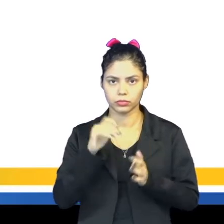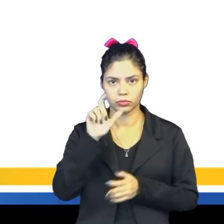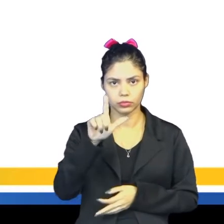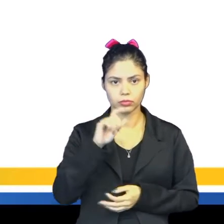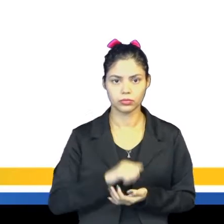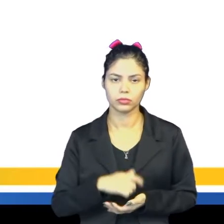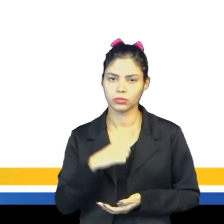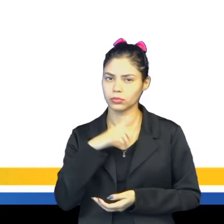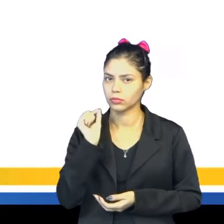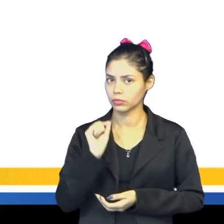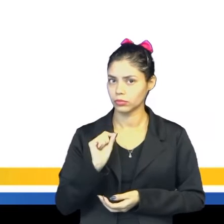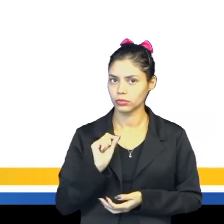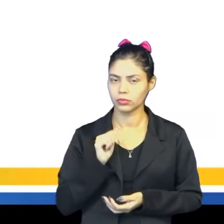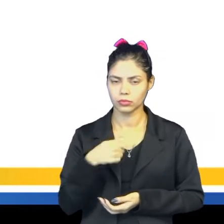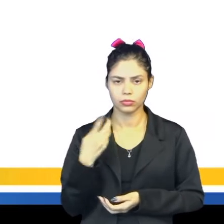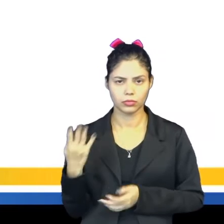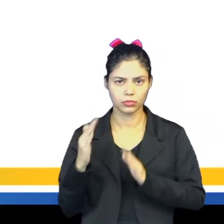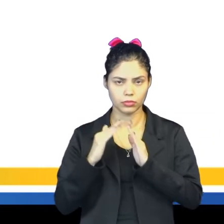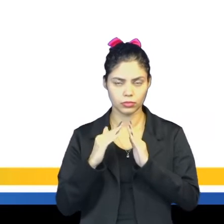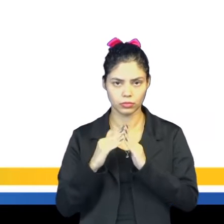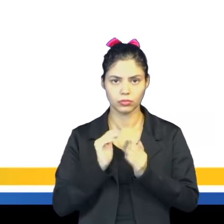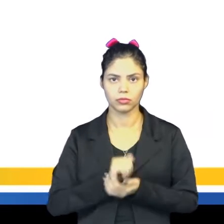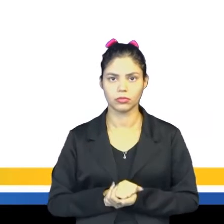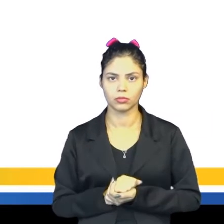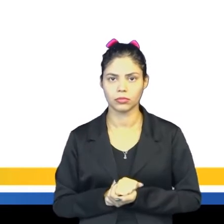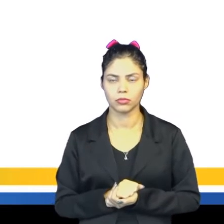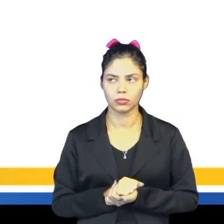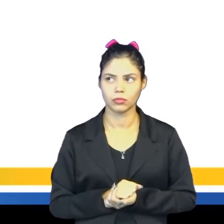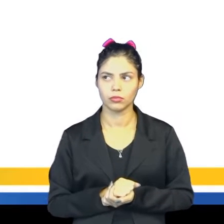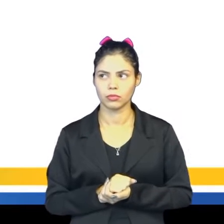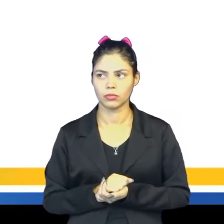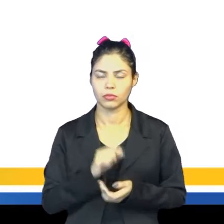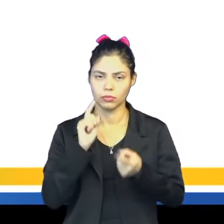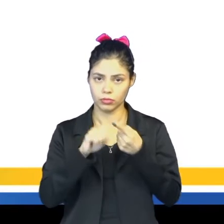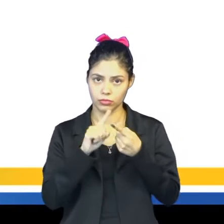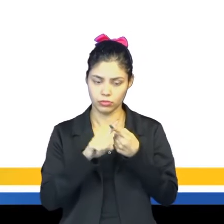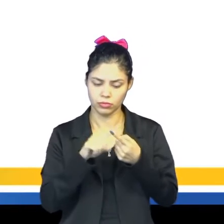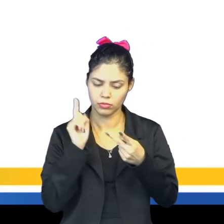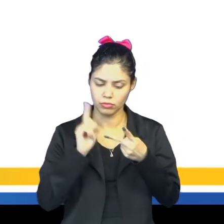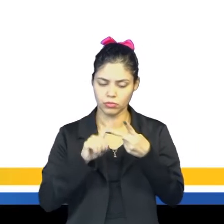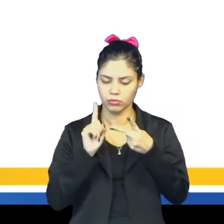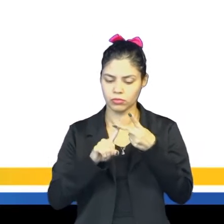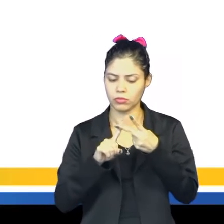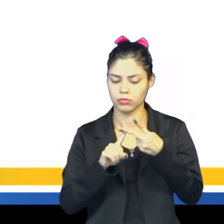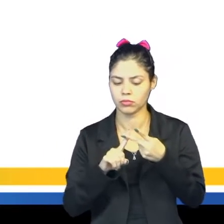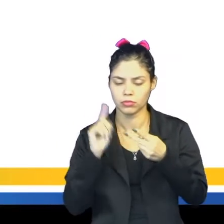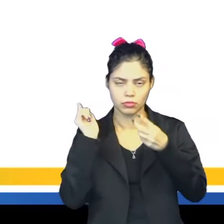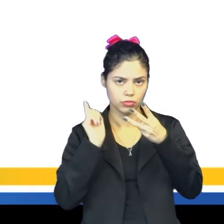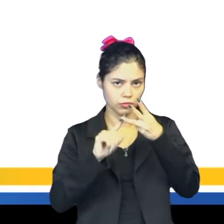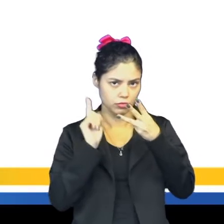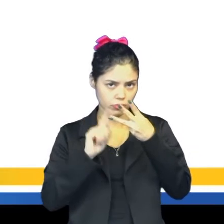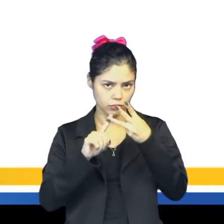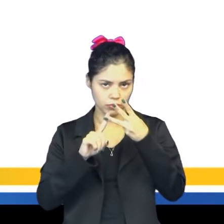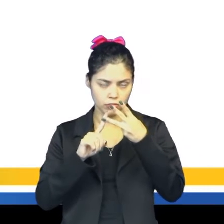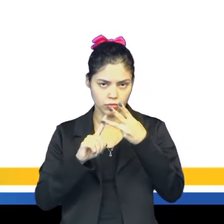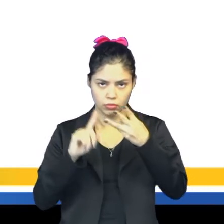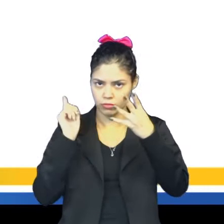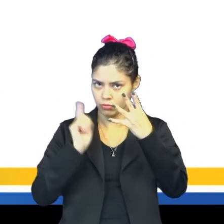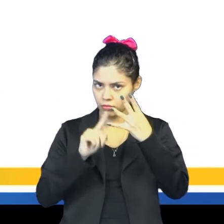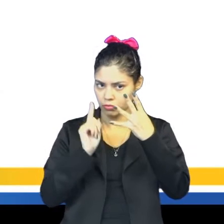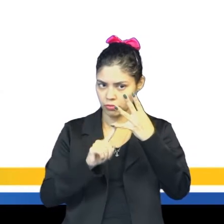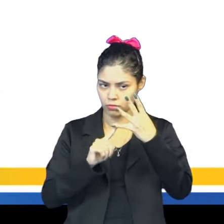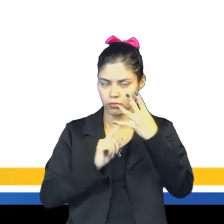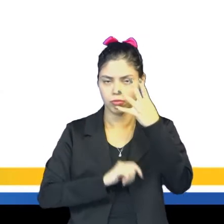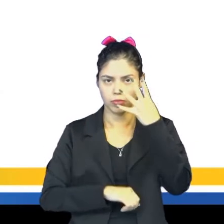nós temos aí quantas casas? O quilolitro 1, hectolitro 2, decalitro 3 e o